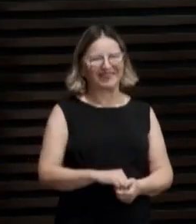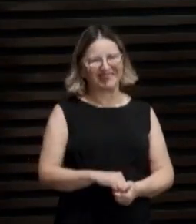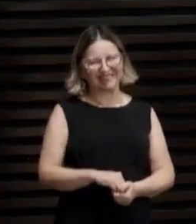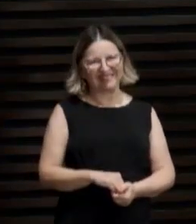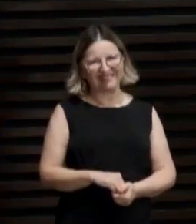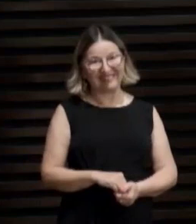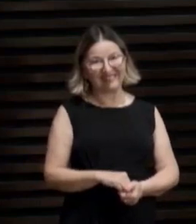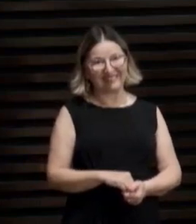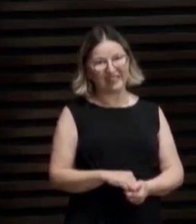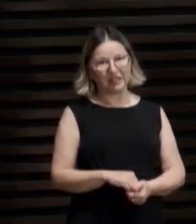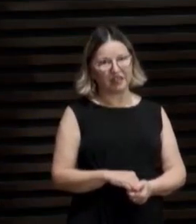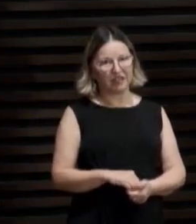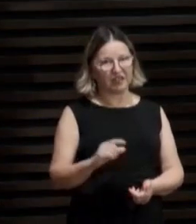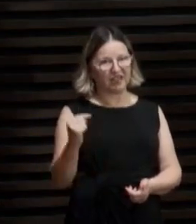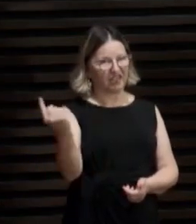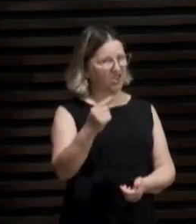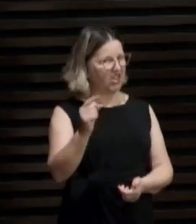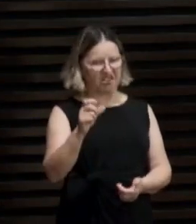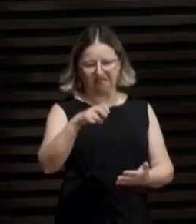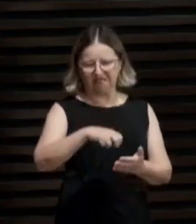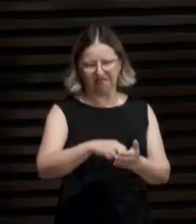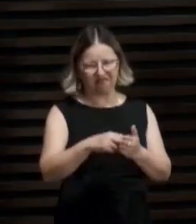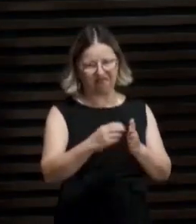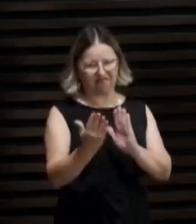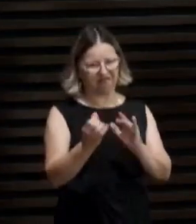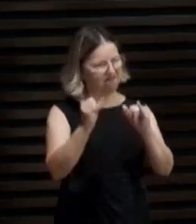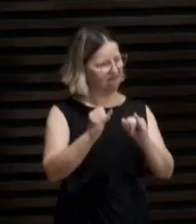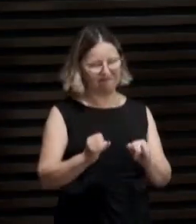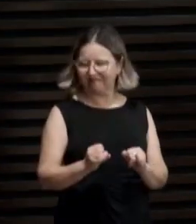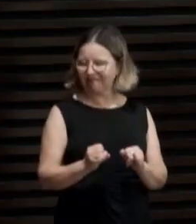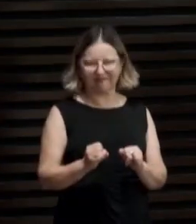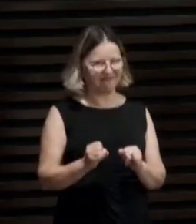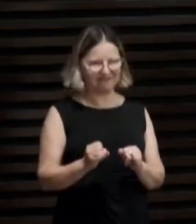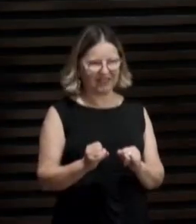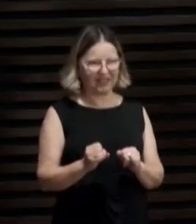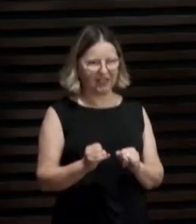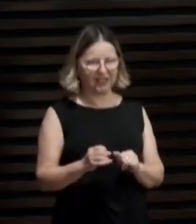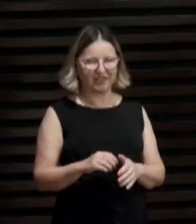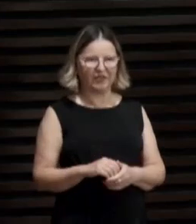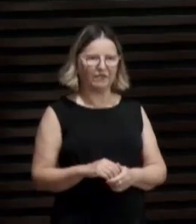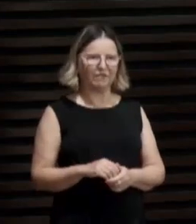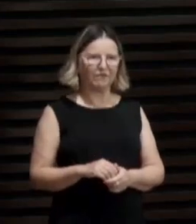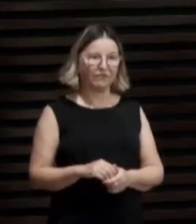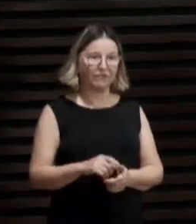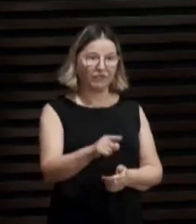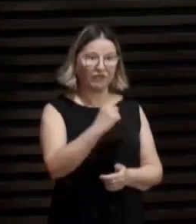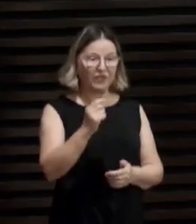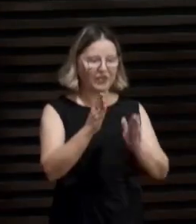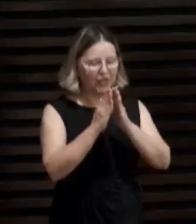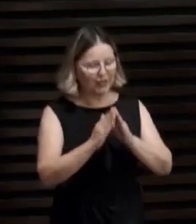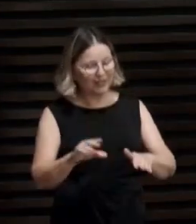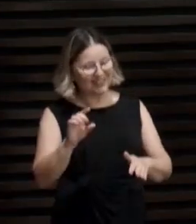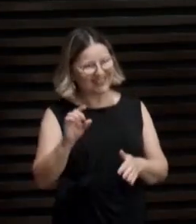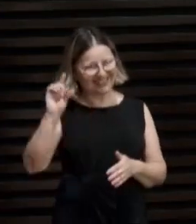Nós não vamos nos prostrar diante dos deuses. Nós não vamos nos submeter a este mundo. Nós vamos adorar a